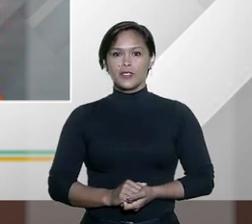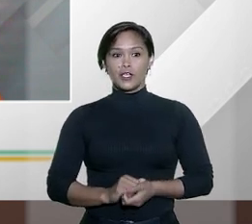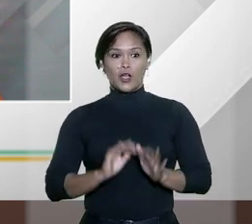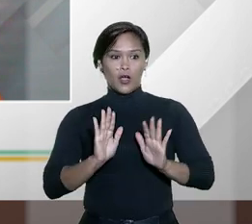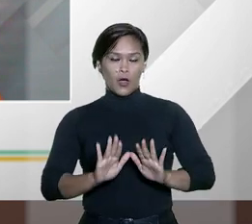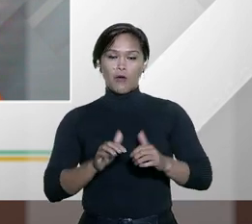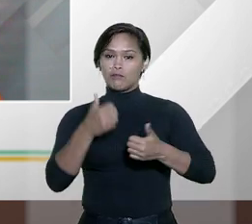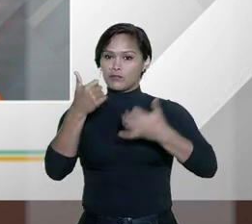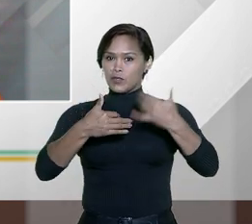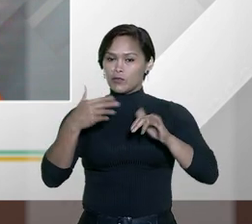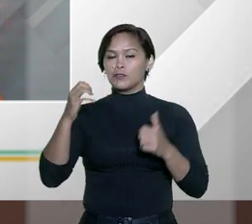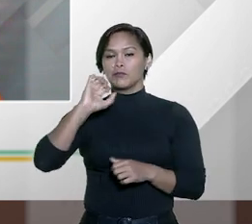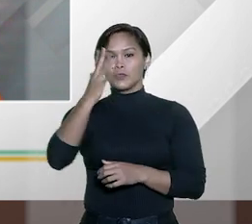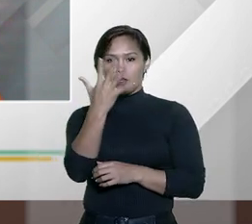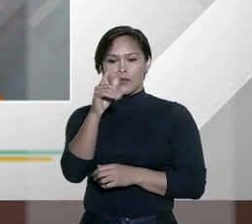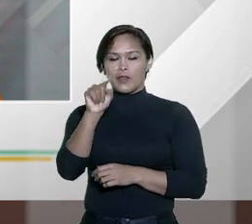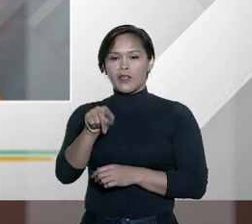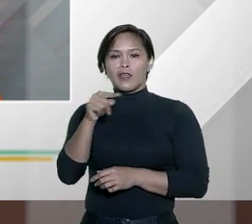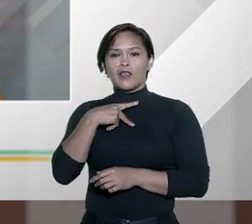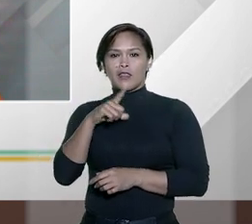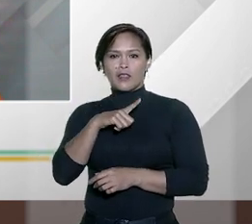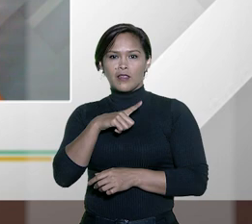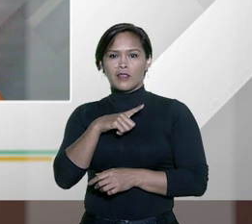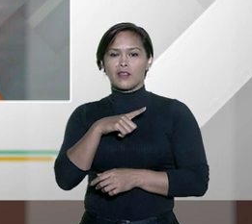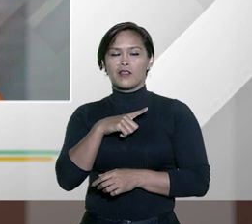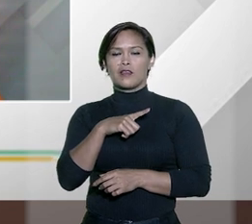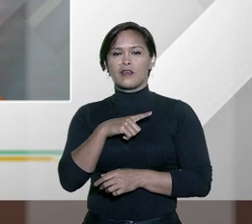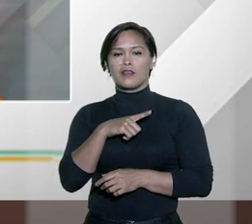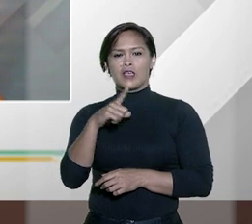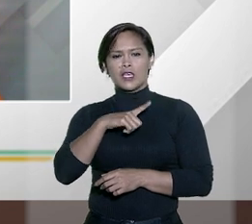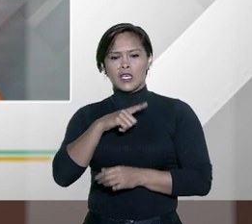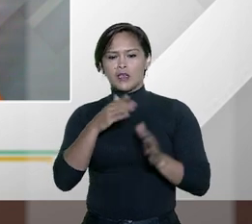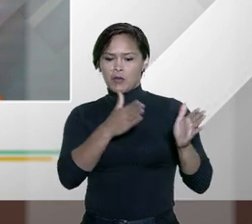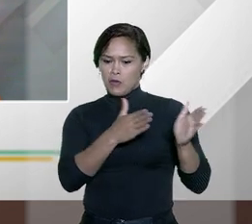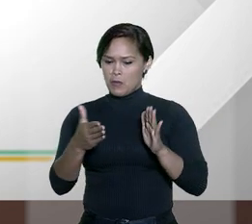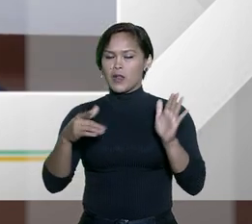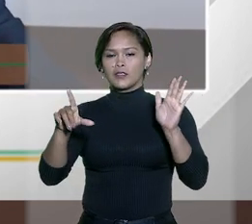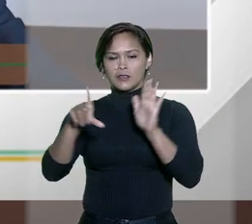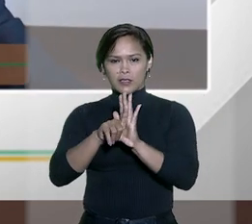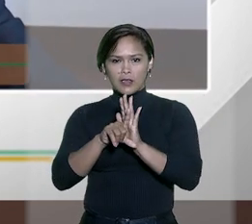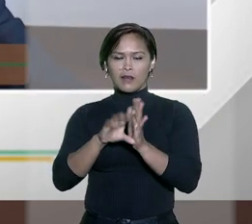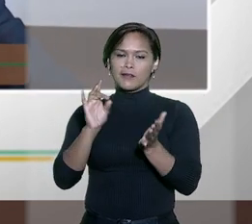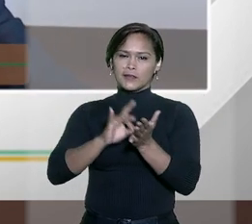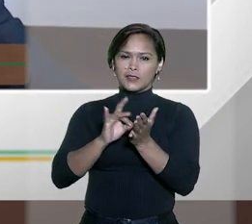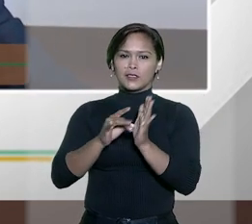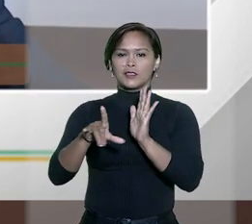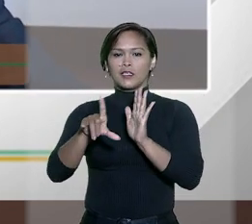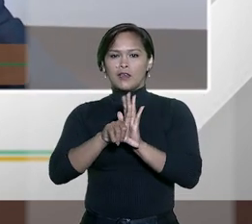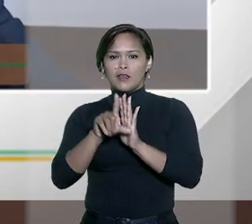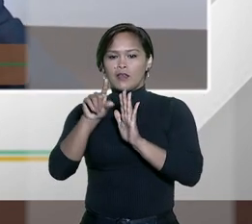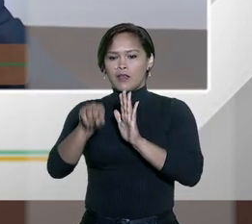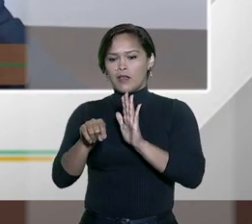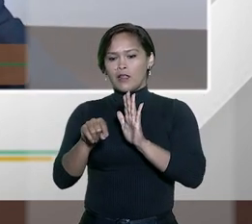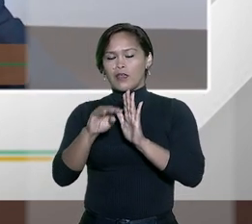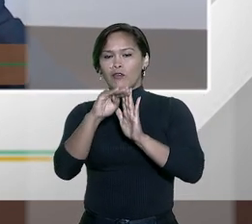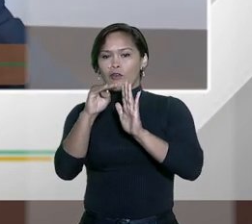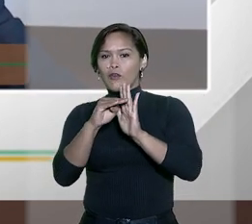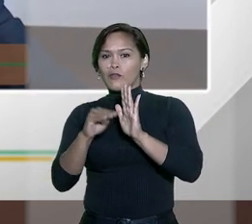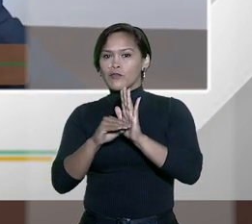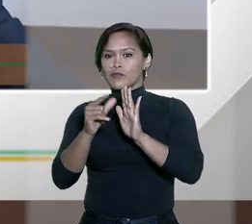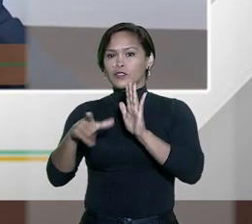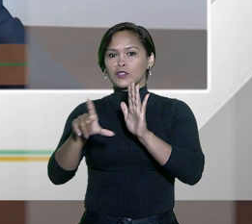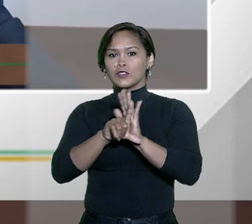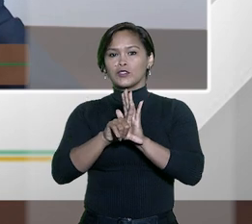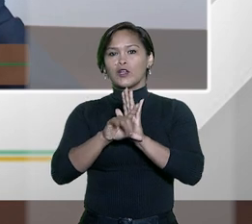Olha, Tiago, o que ocorre aqui é que nós temos prazos legais, enfim, a gente tem aí definição